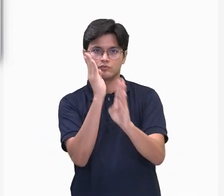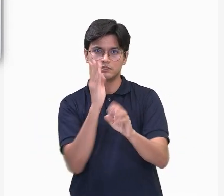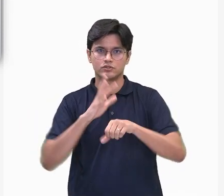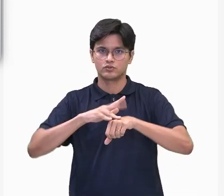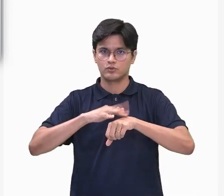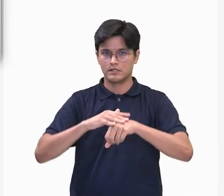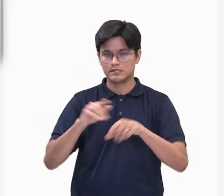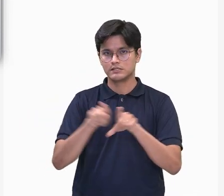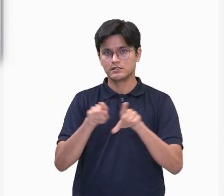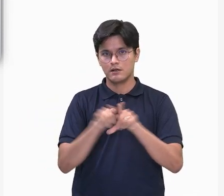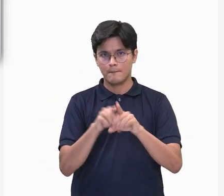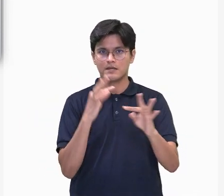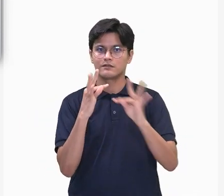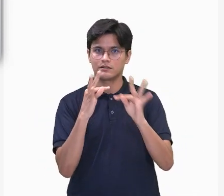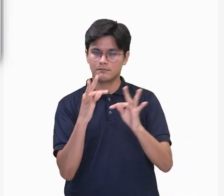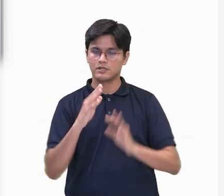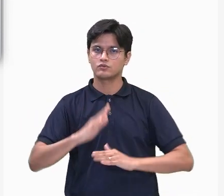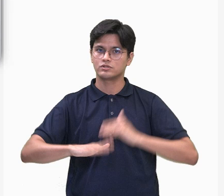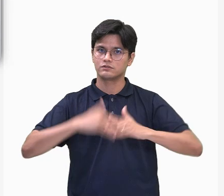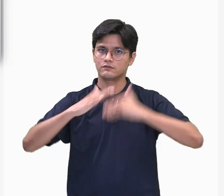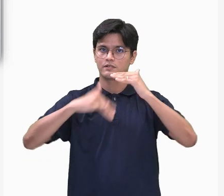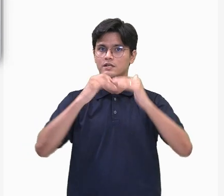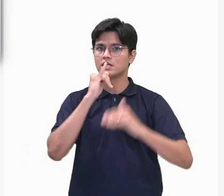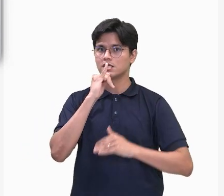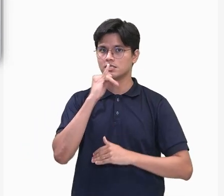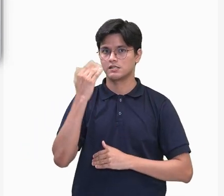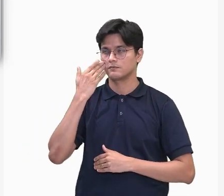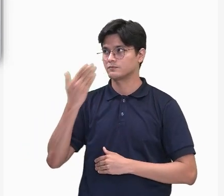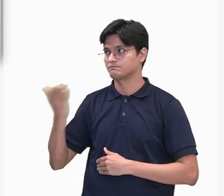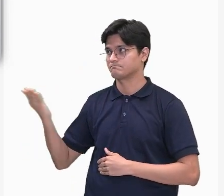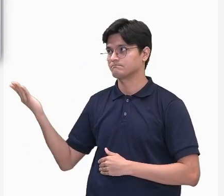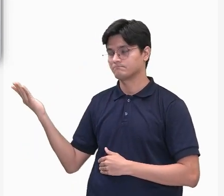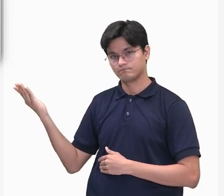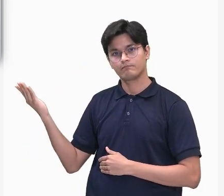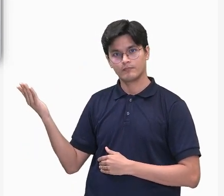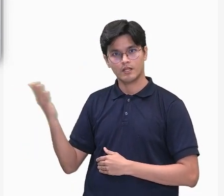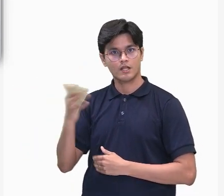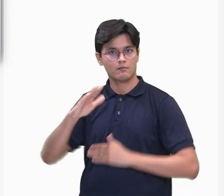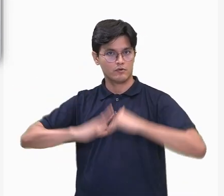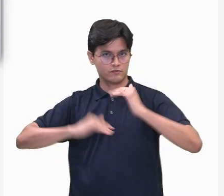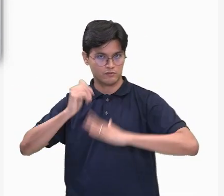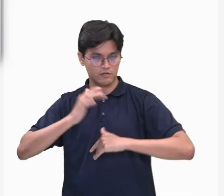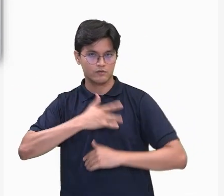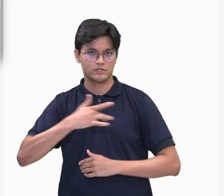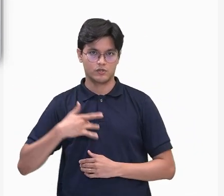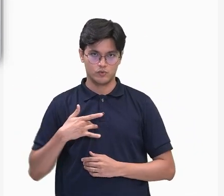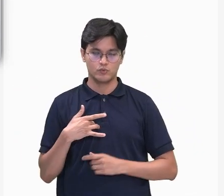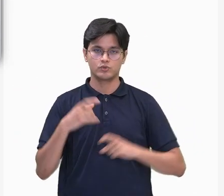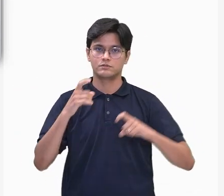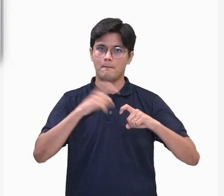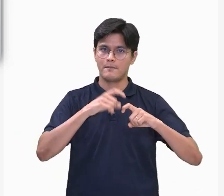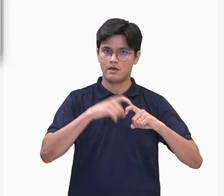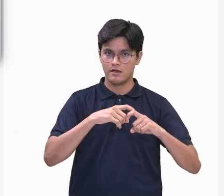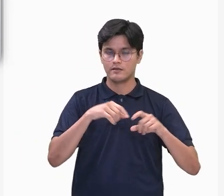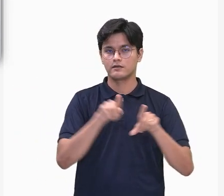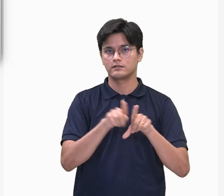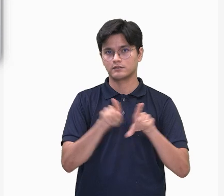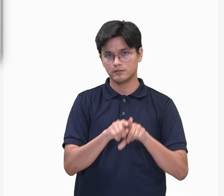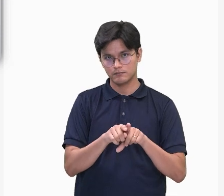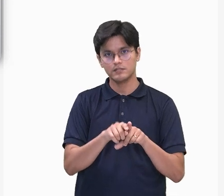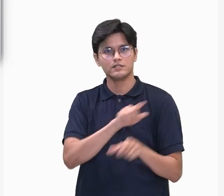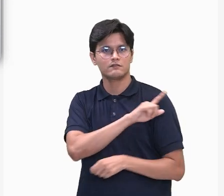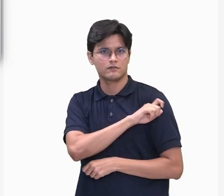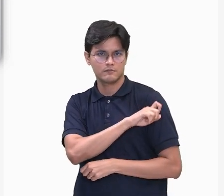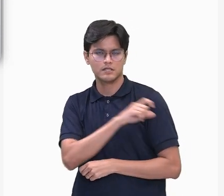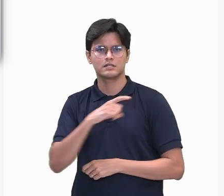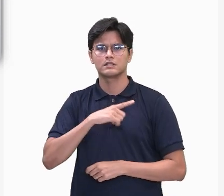Né? A gente tem ali o agente da saúde, tem a médica, tem a enfermeira, tem a fisioterapeuta, né? São várias